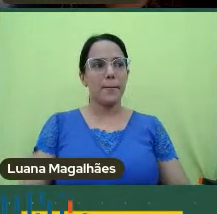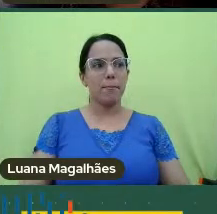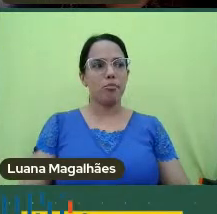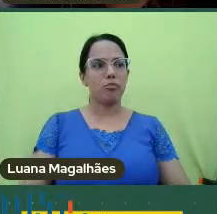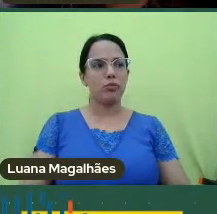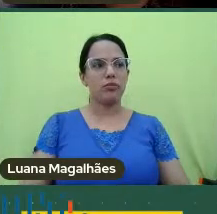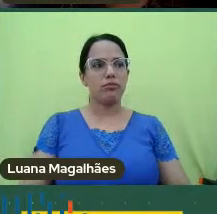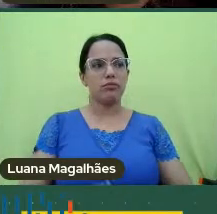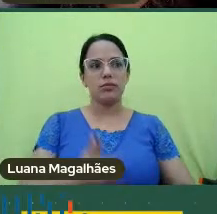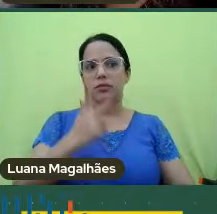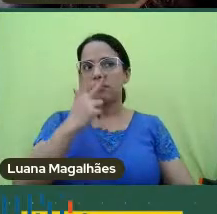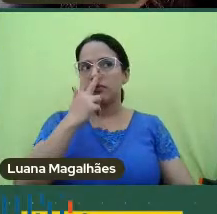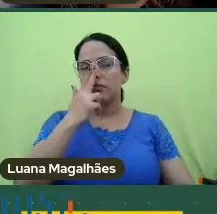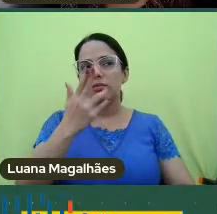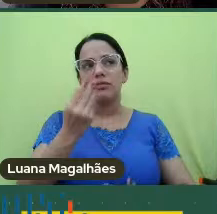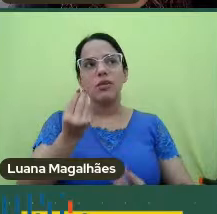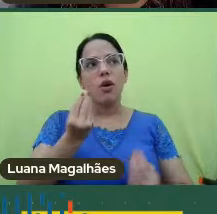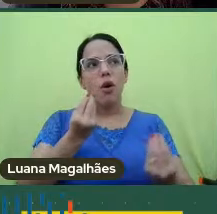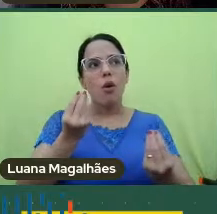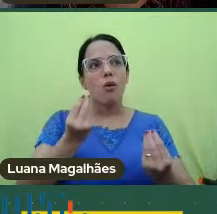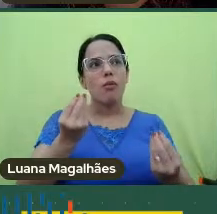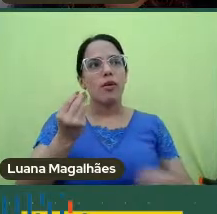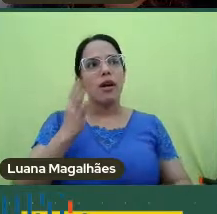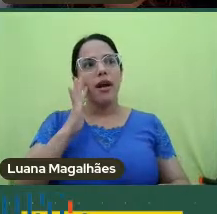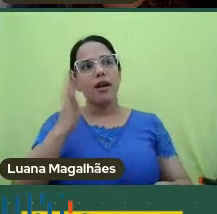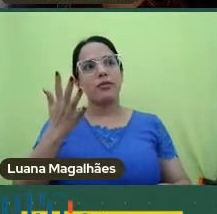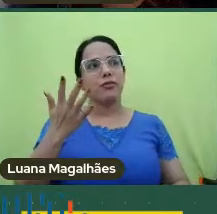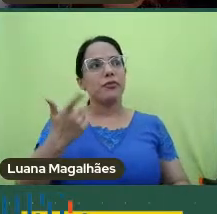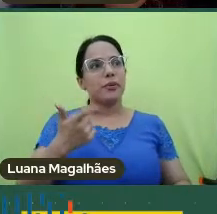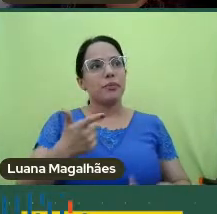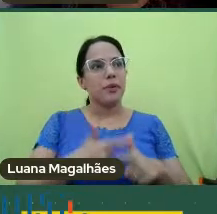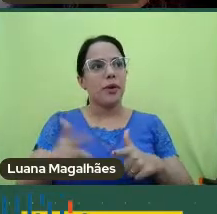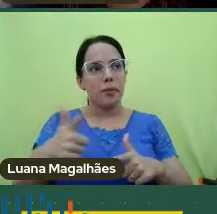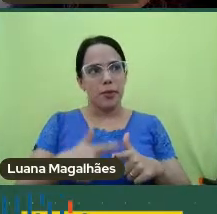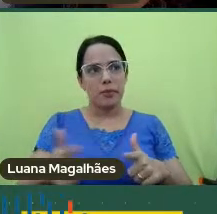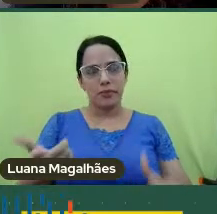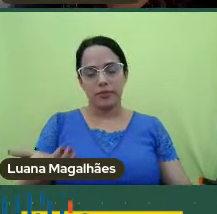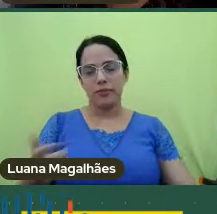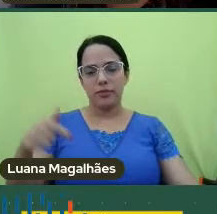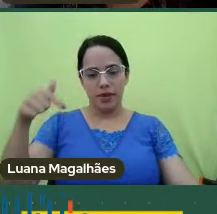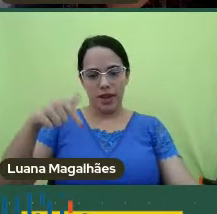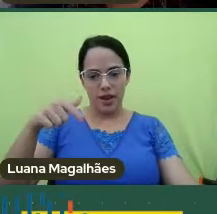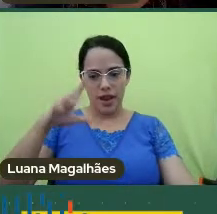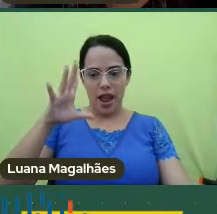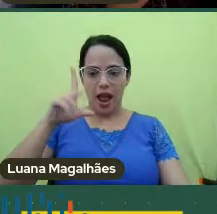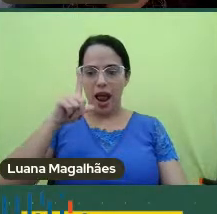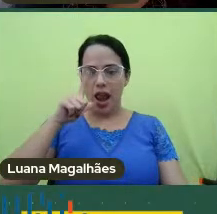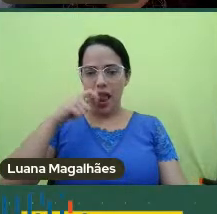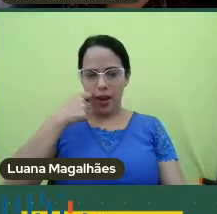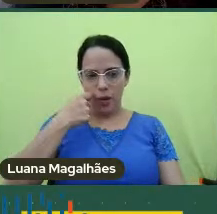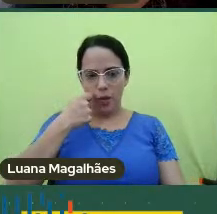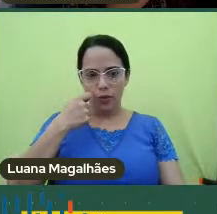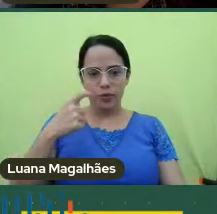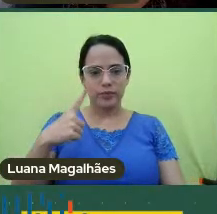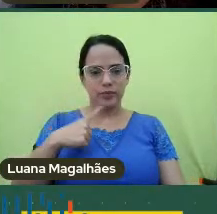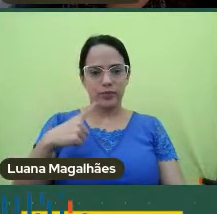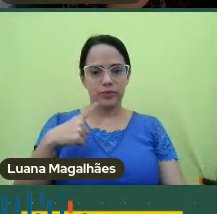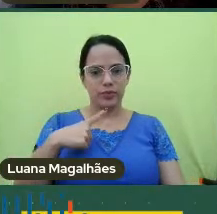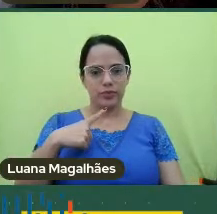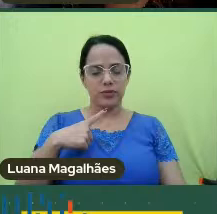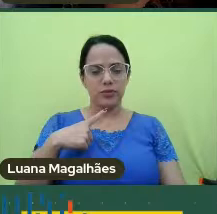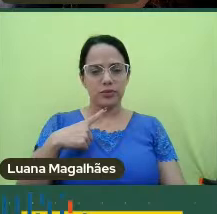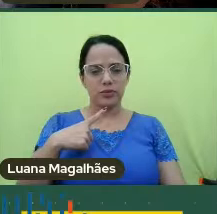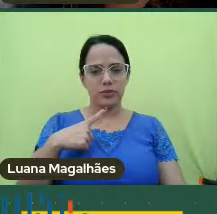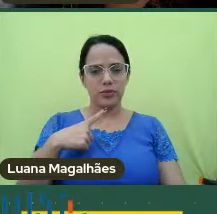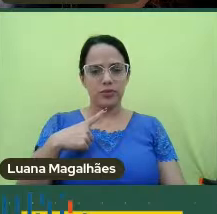dar vazão a esses tipos de imagem. Nós aqui em Alagoas temos, se Espírito não me engana, talvez